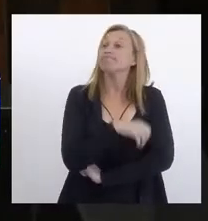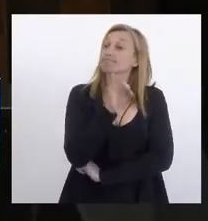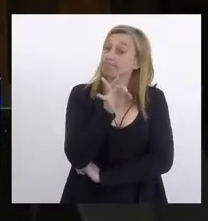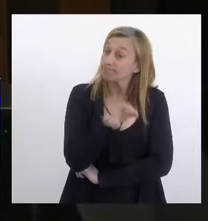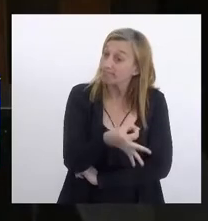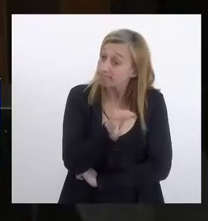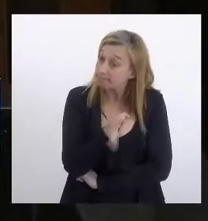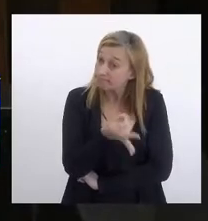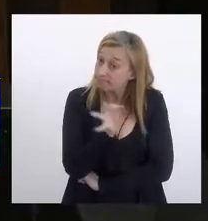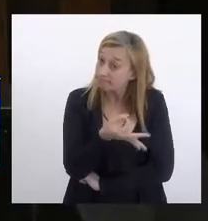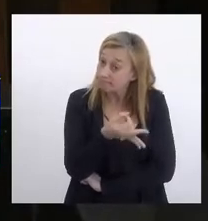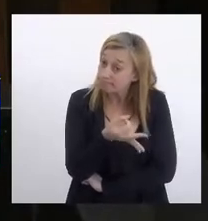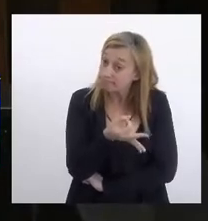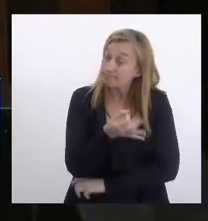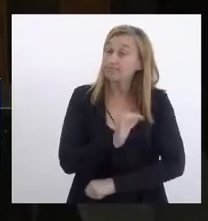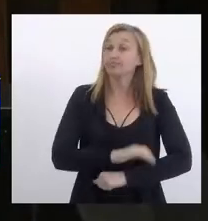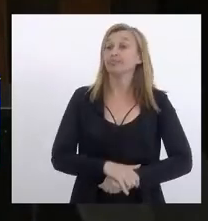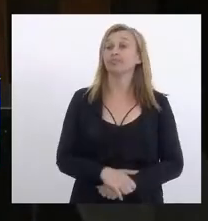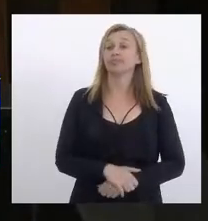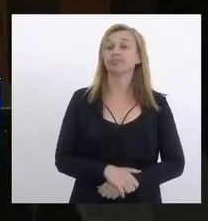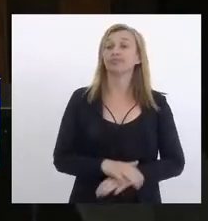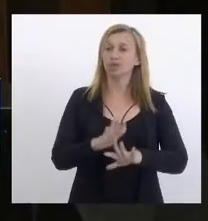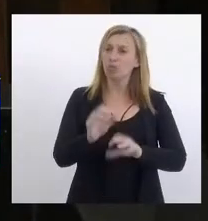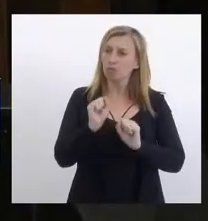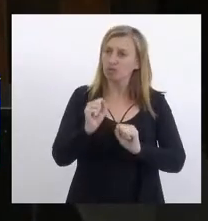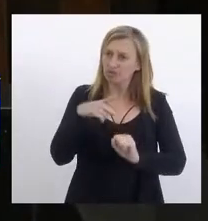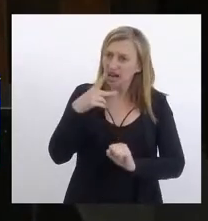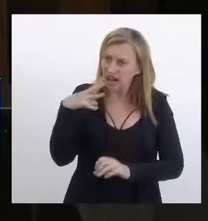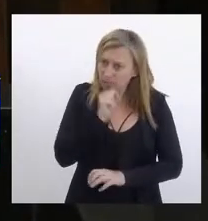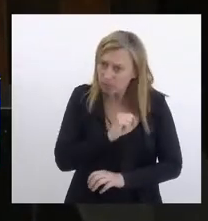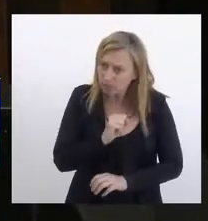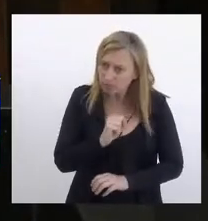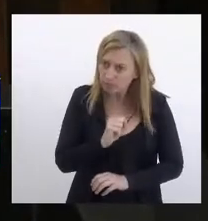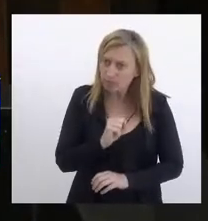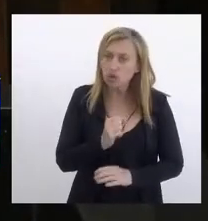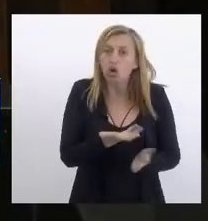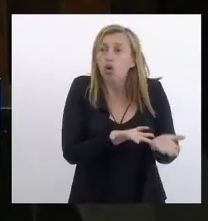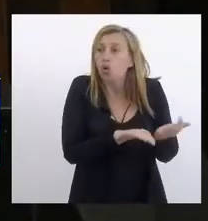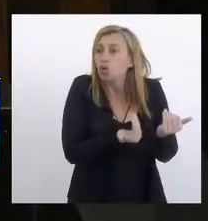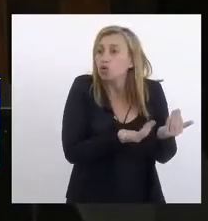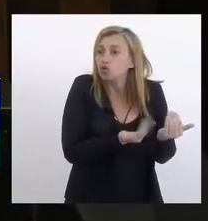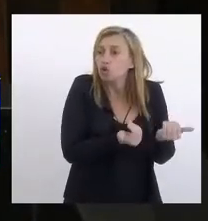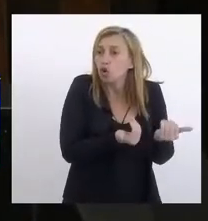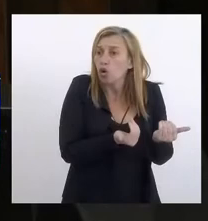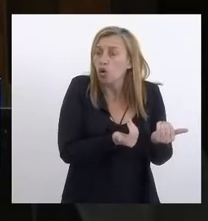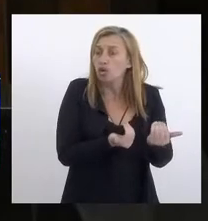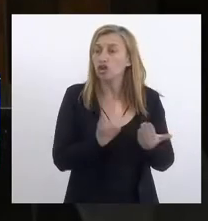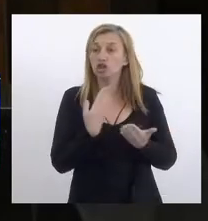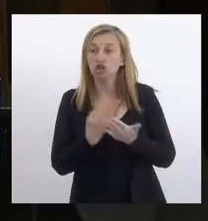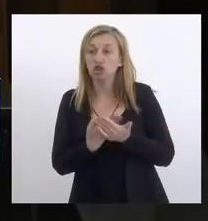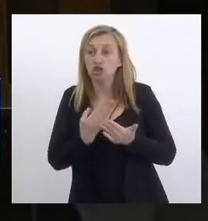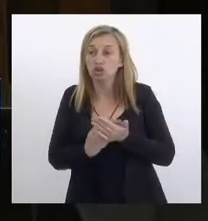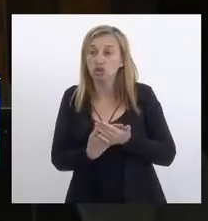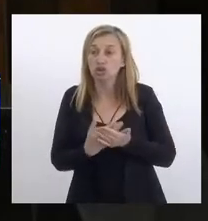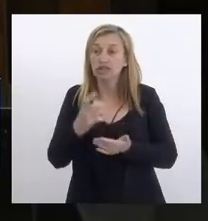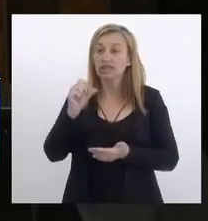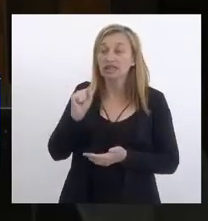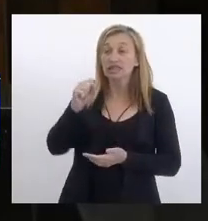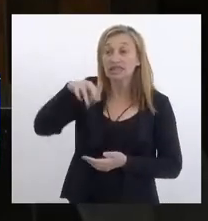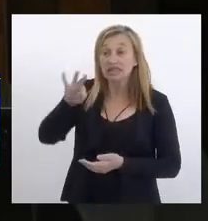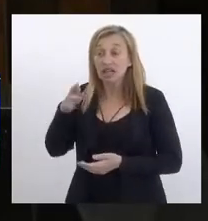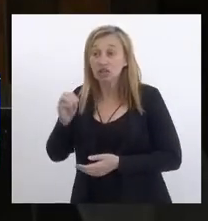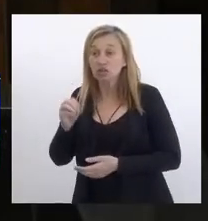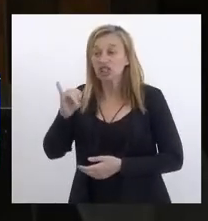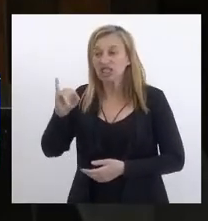Possivelmente, não. Uma parte, deputado, só um minutinho. Os jovens que fazem estudo no Colégio Santo Inácio,